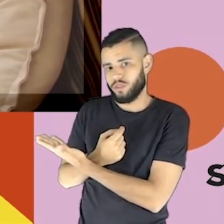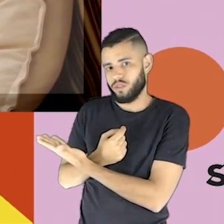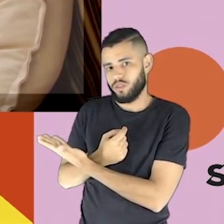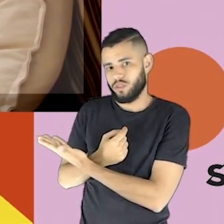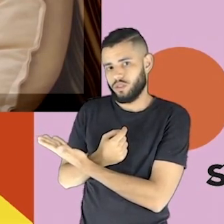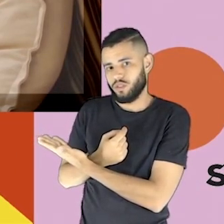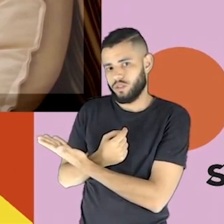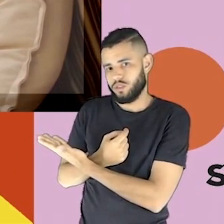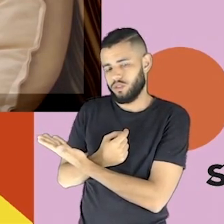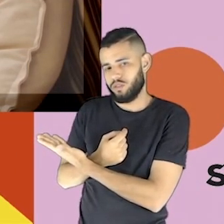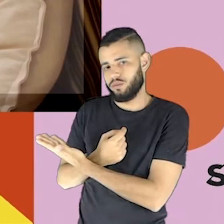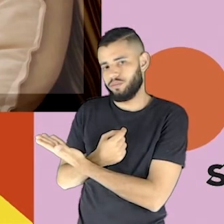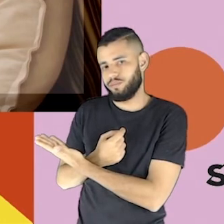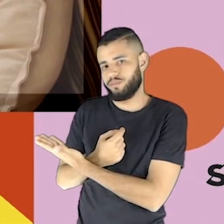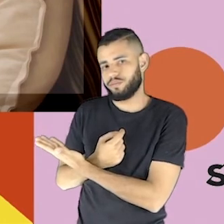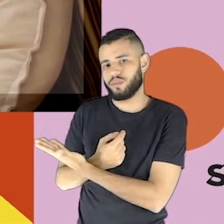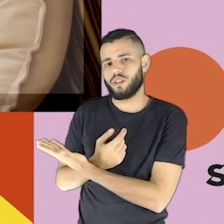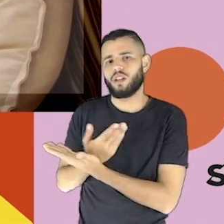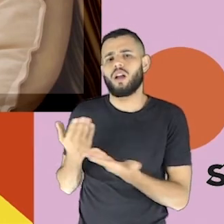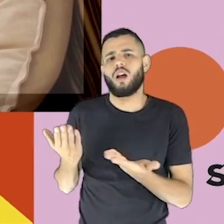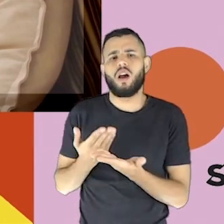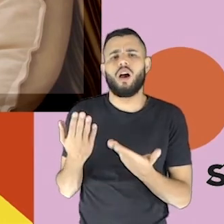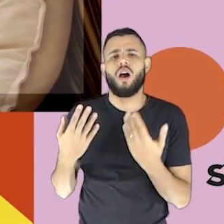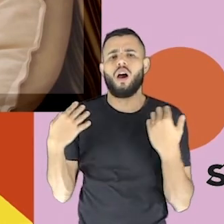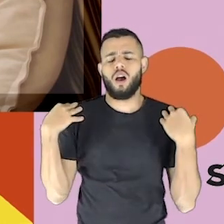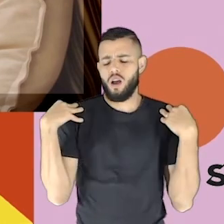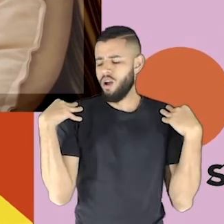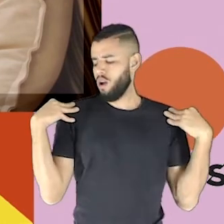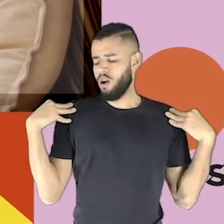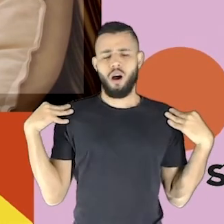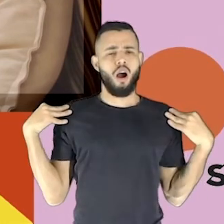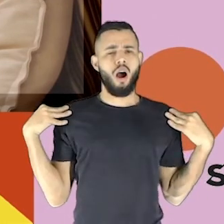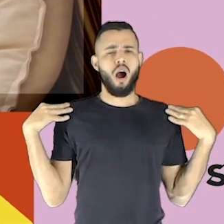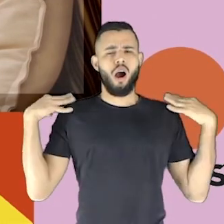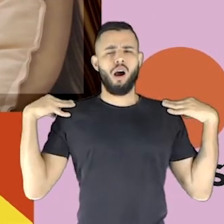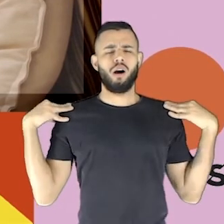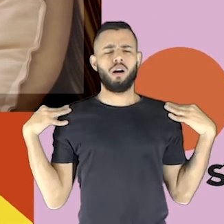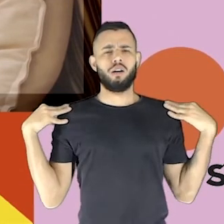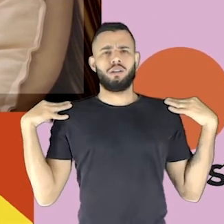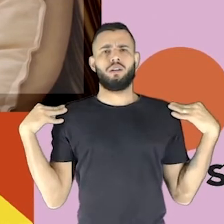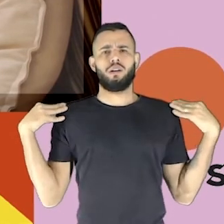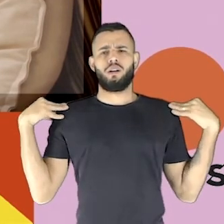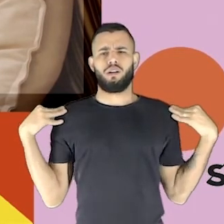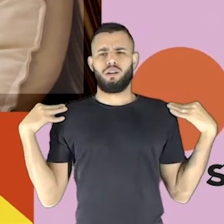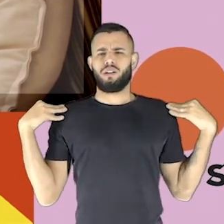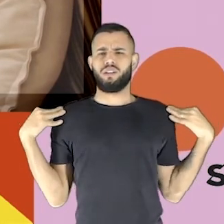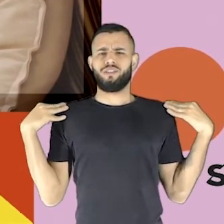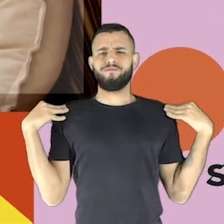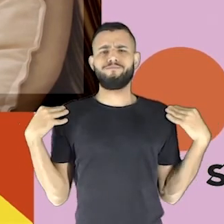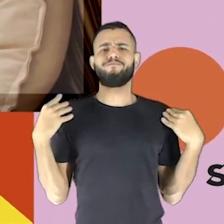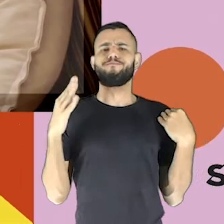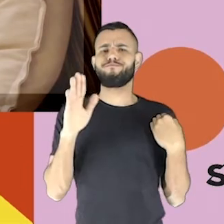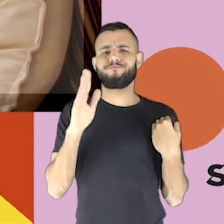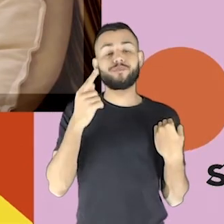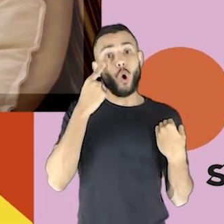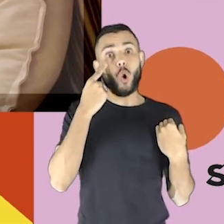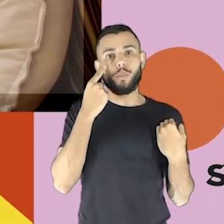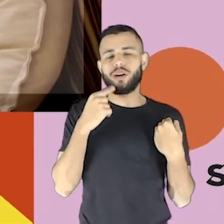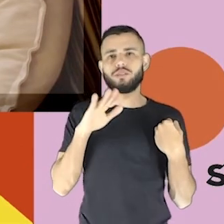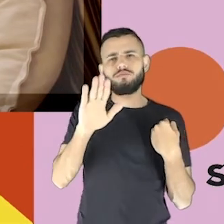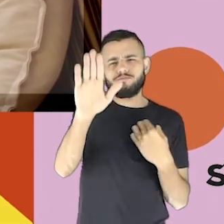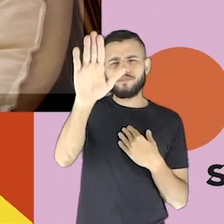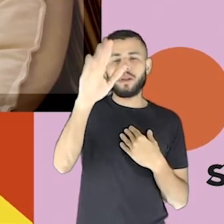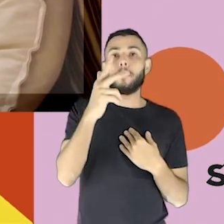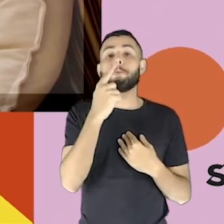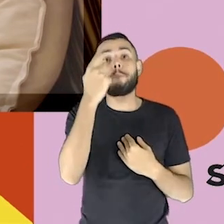não para fora. Afasta os ombros da orelha, aqui já está lindo. Se acha que dá, cresce o braço direito lá para frente. Cresce, imagina que eu quero